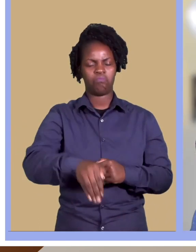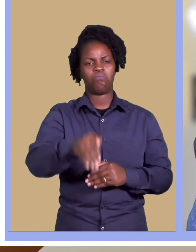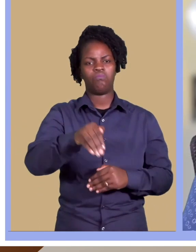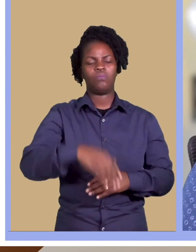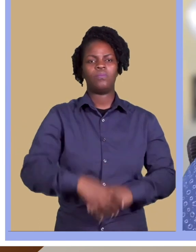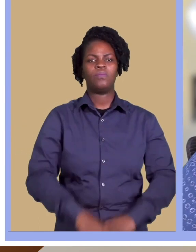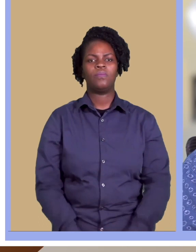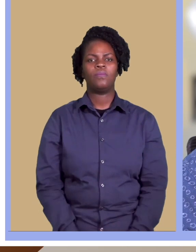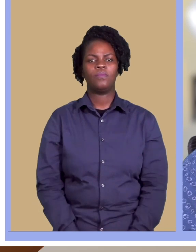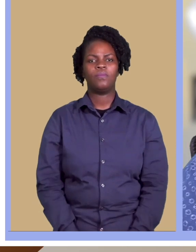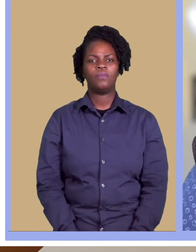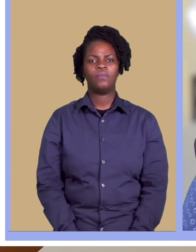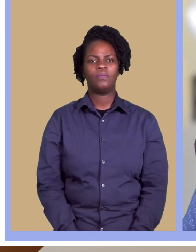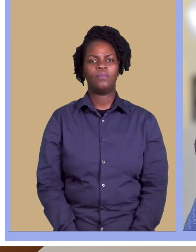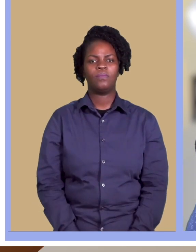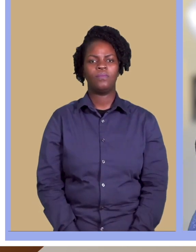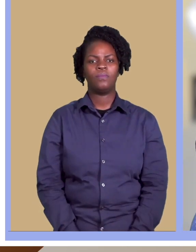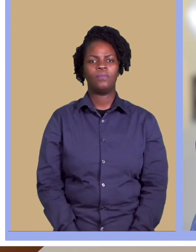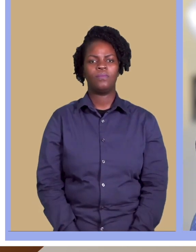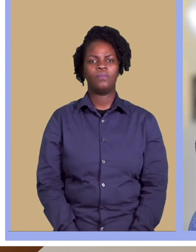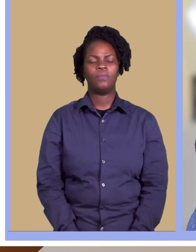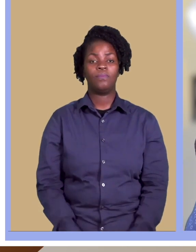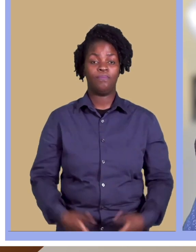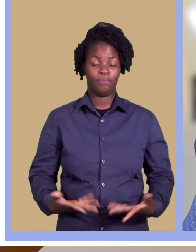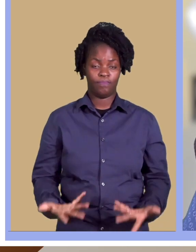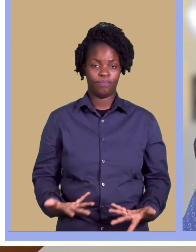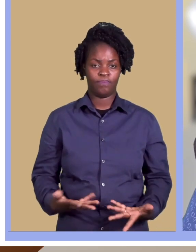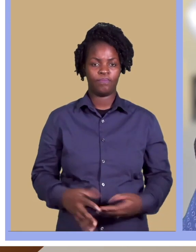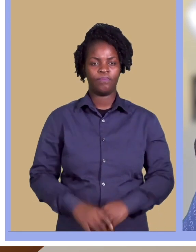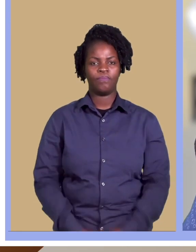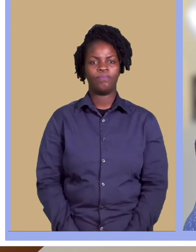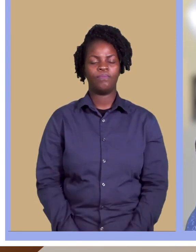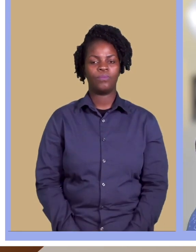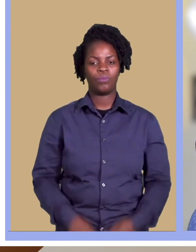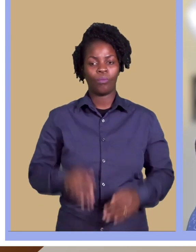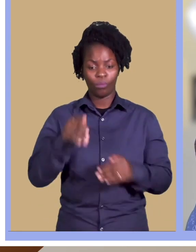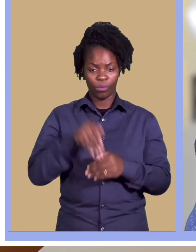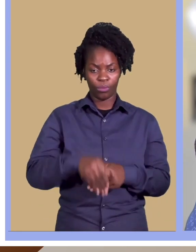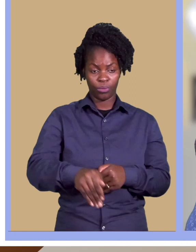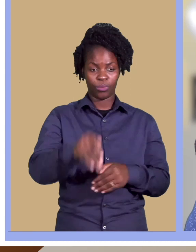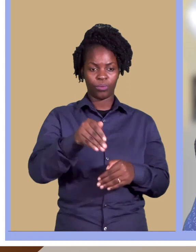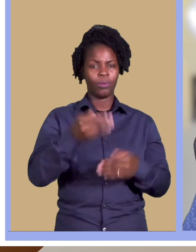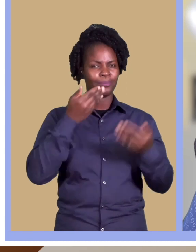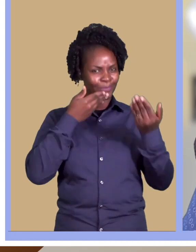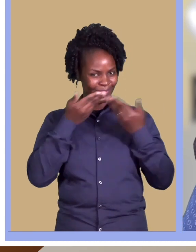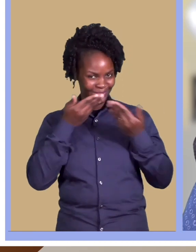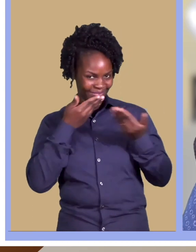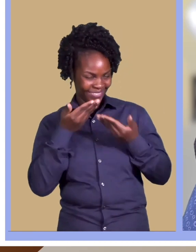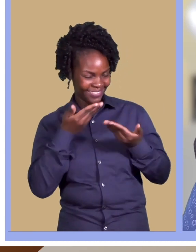Bom, ainda continuando com esta nossa conversa, né, eu sei que depois